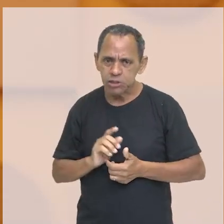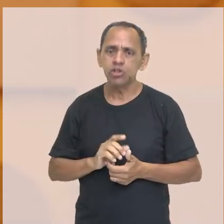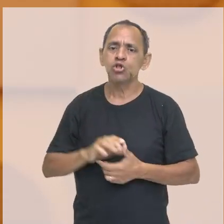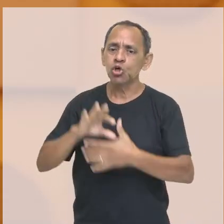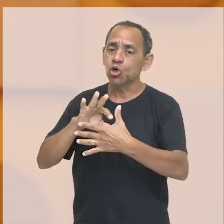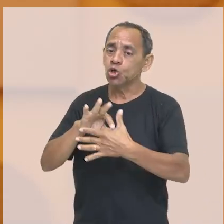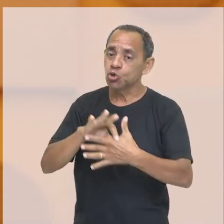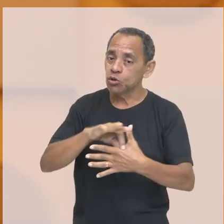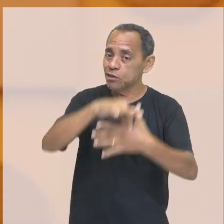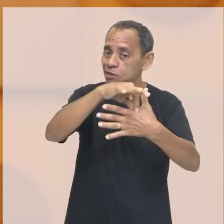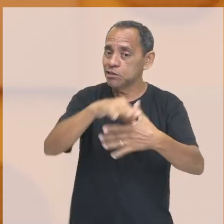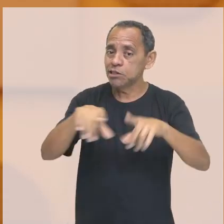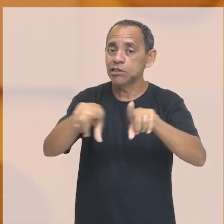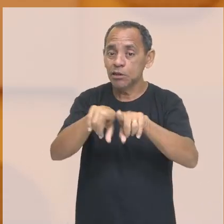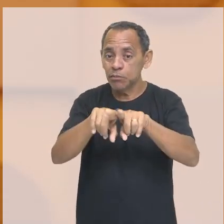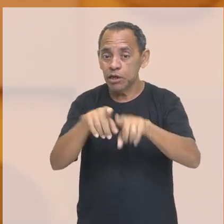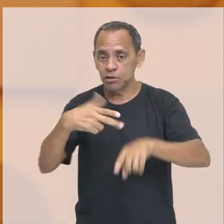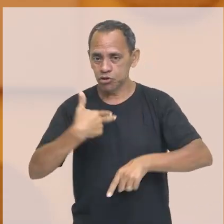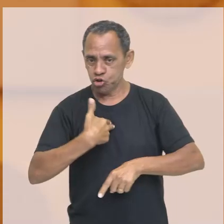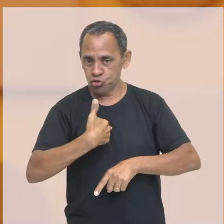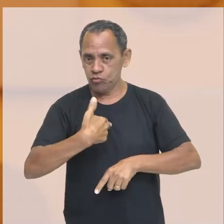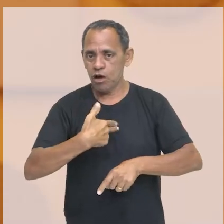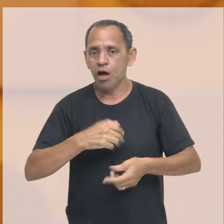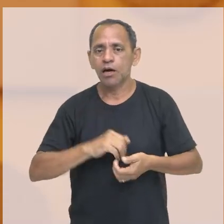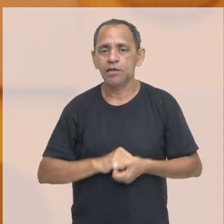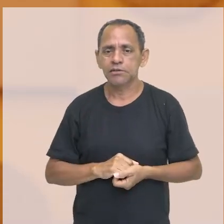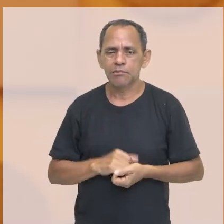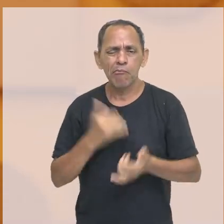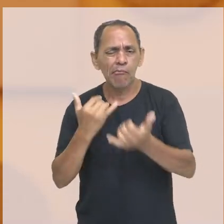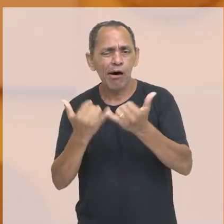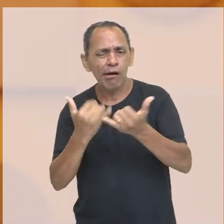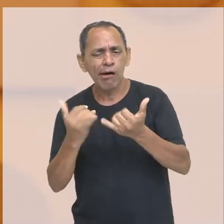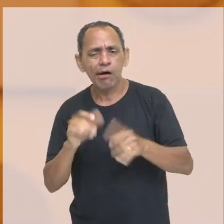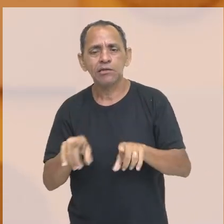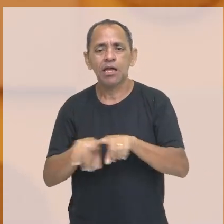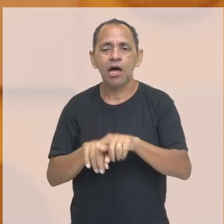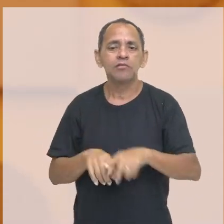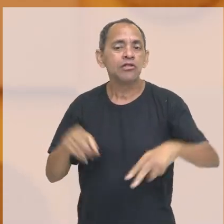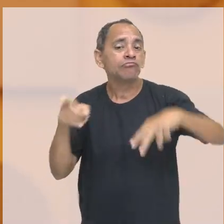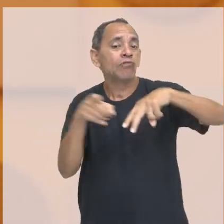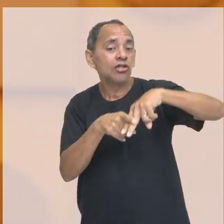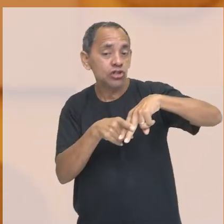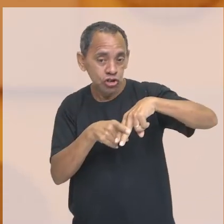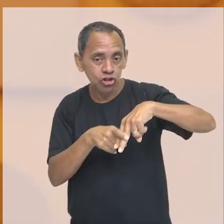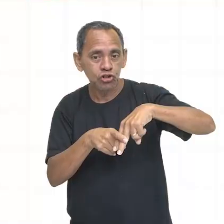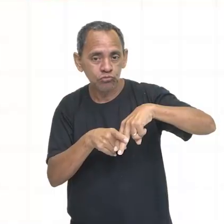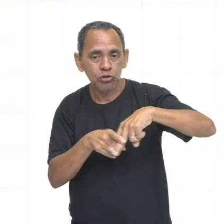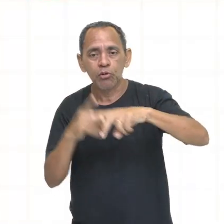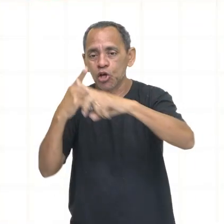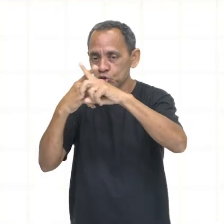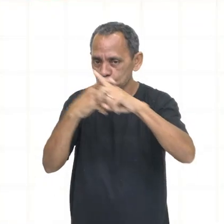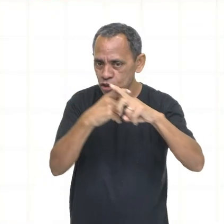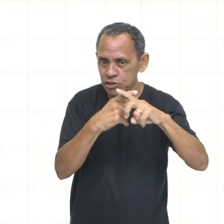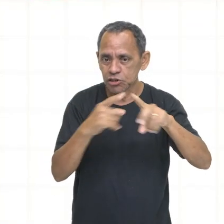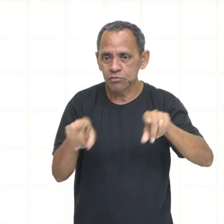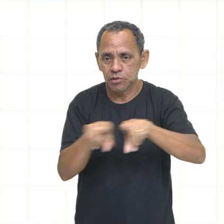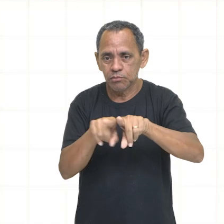que se assemelha muito com o fascismo e o nazismo lá da Alemanha e da Itália. Voltamos ao texto. Vamos lá,